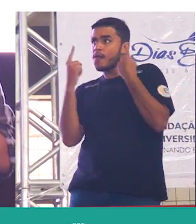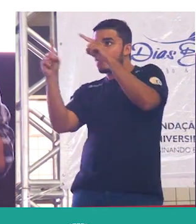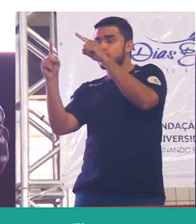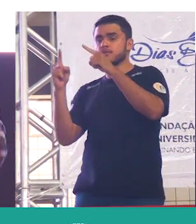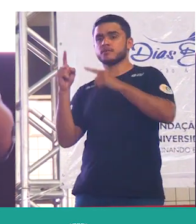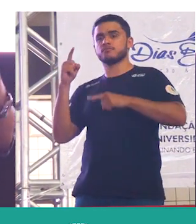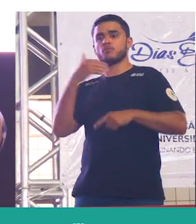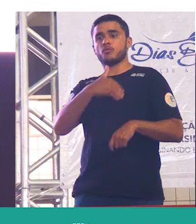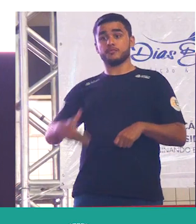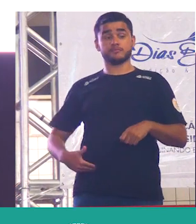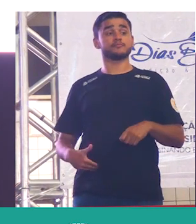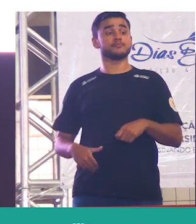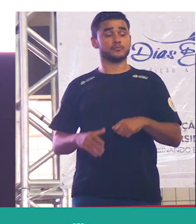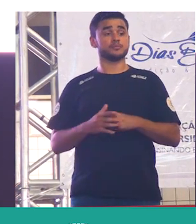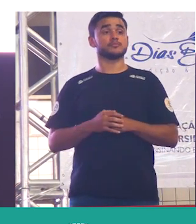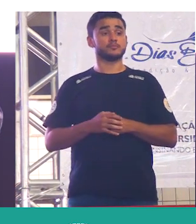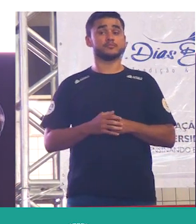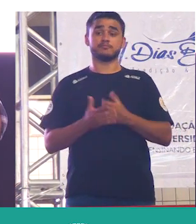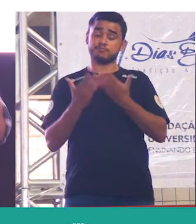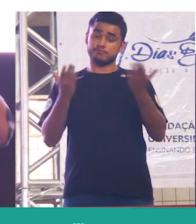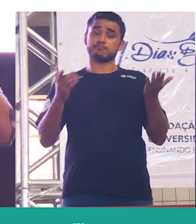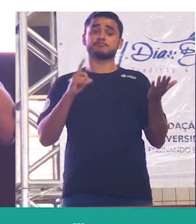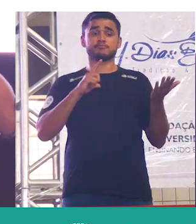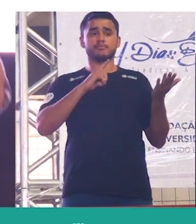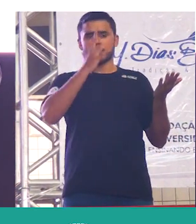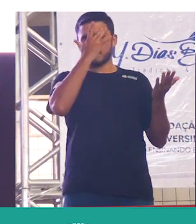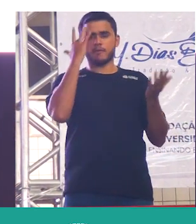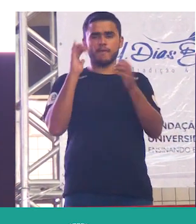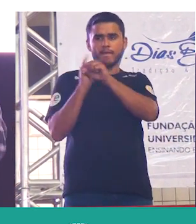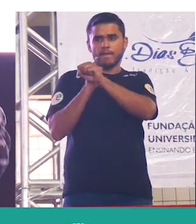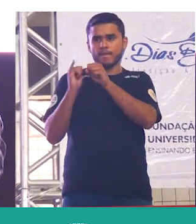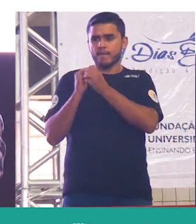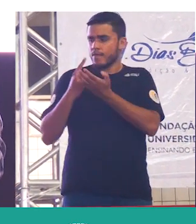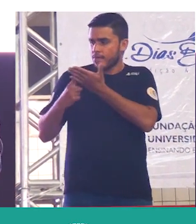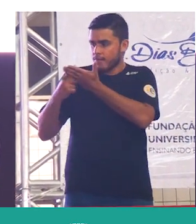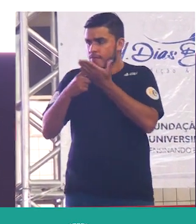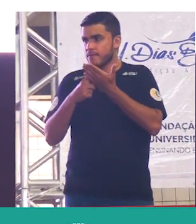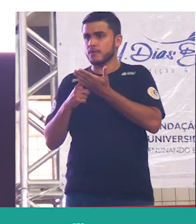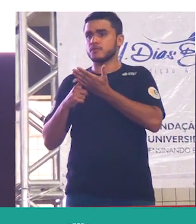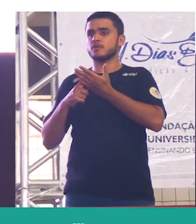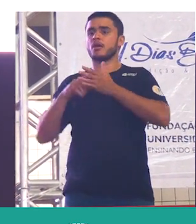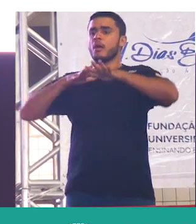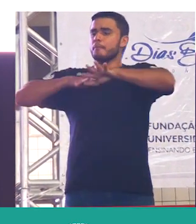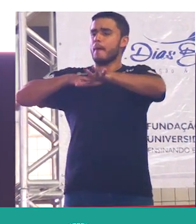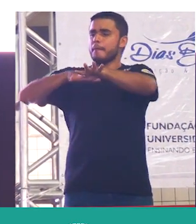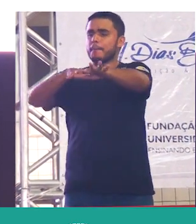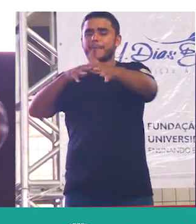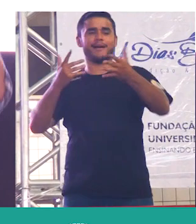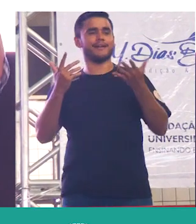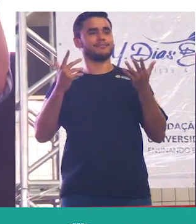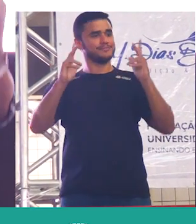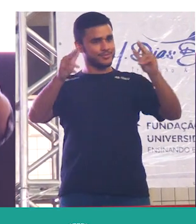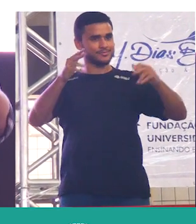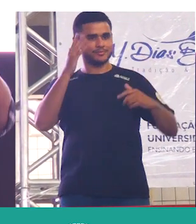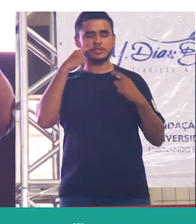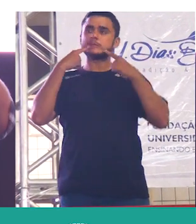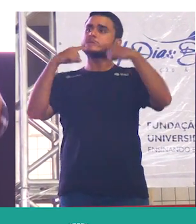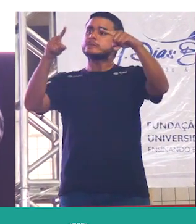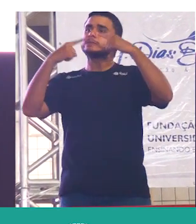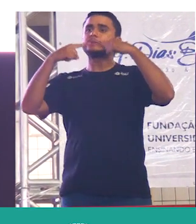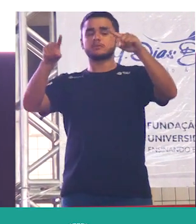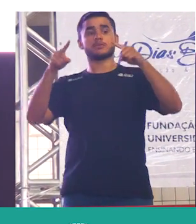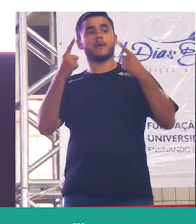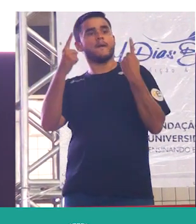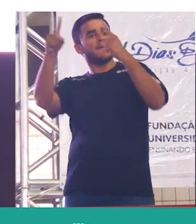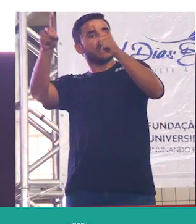pátria. Tipo as pessoas que agiam nas ruas, em passeatas, protestando